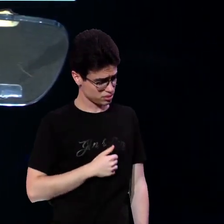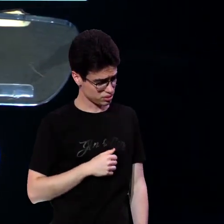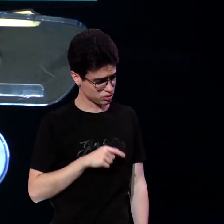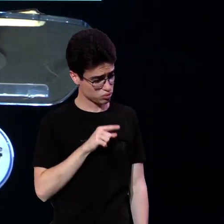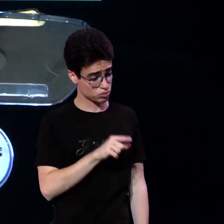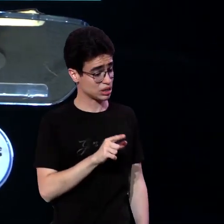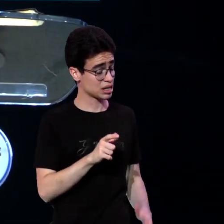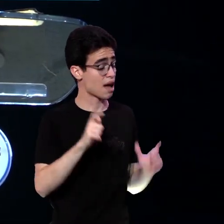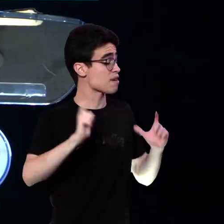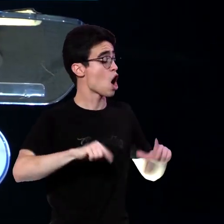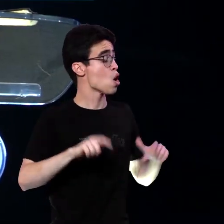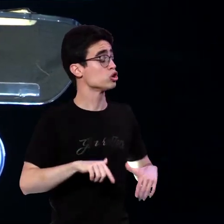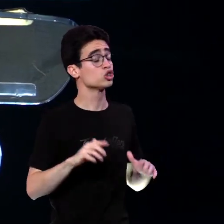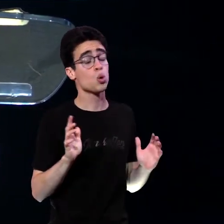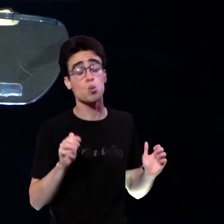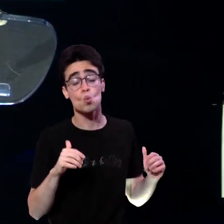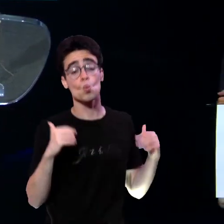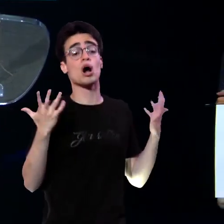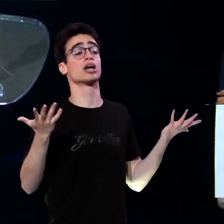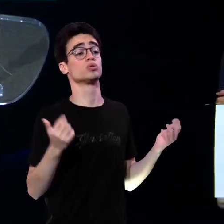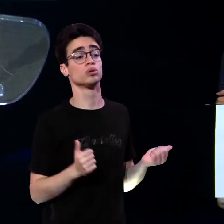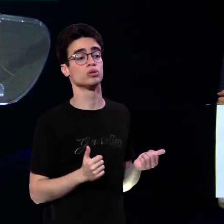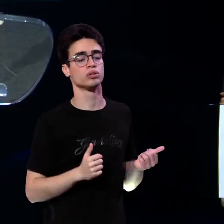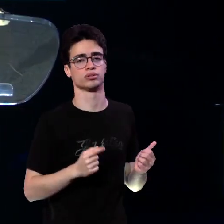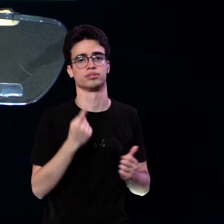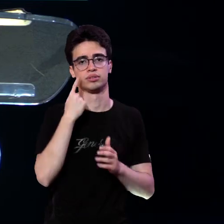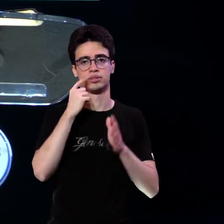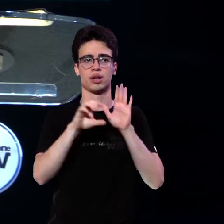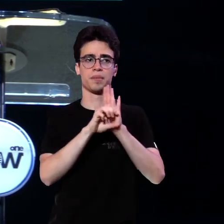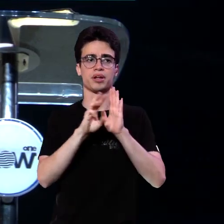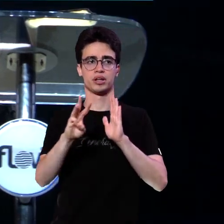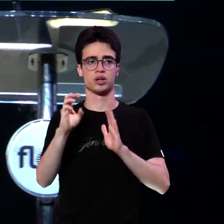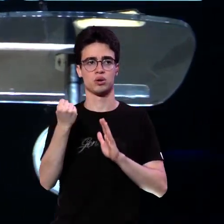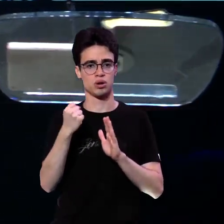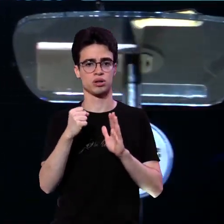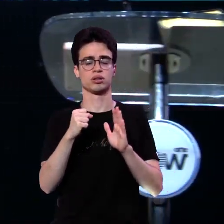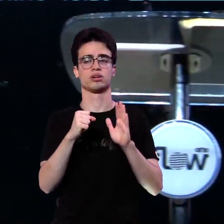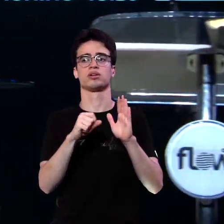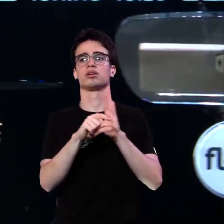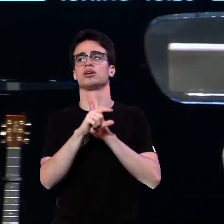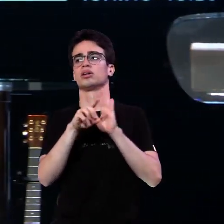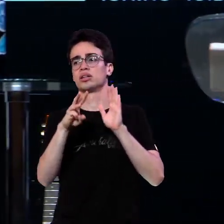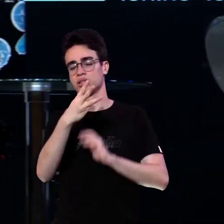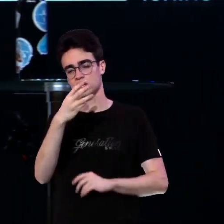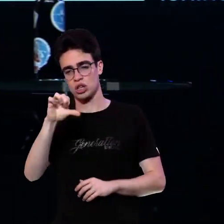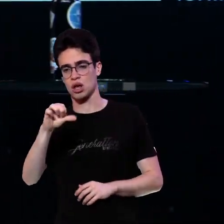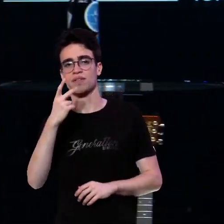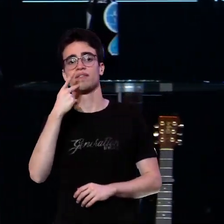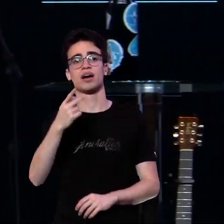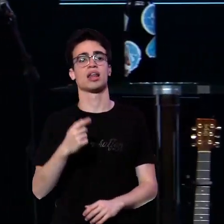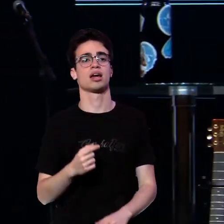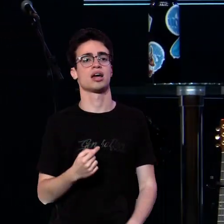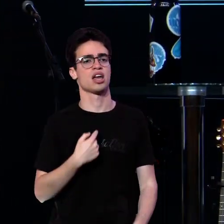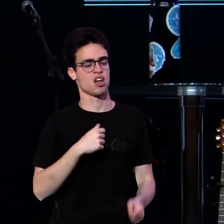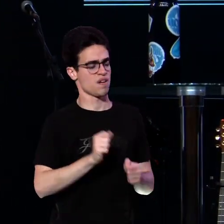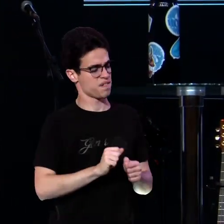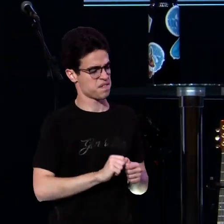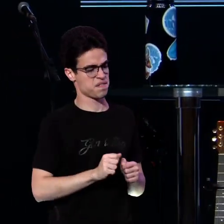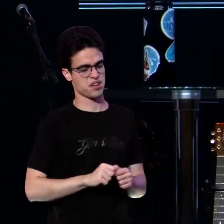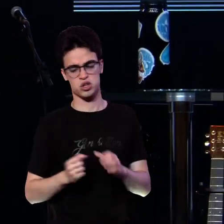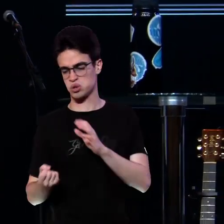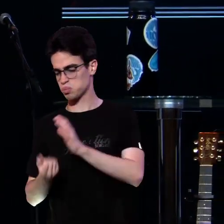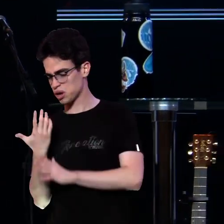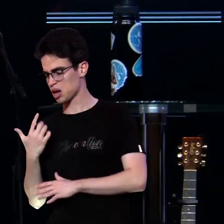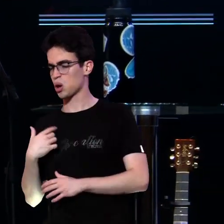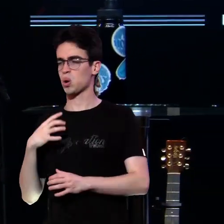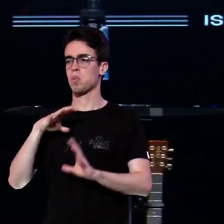estava quando? O capítulo 38 e 39 são várias perguntas de Deus falando, onde você estava quando eu fiz isso? Onde você estava quando eu